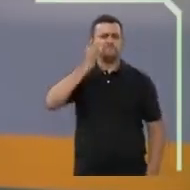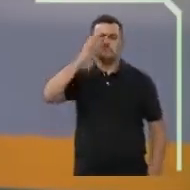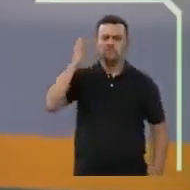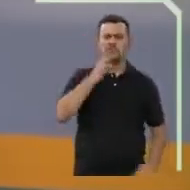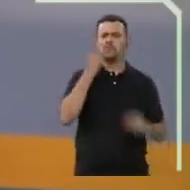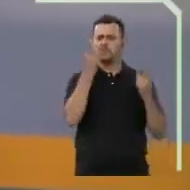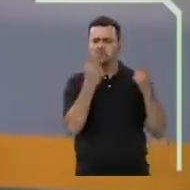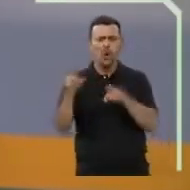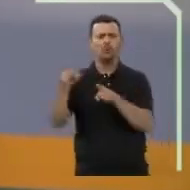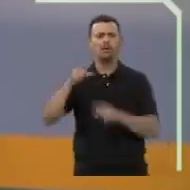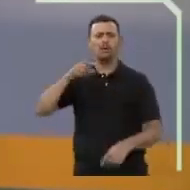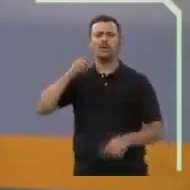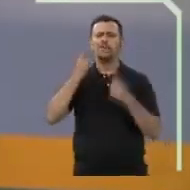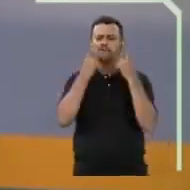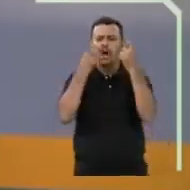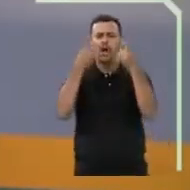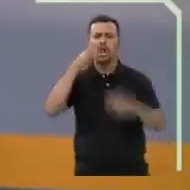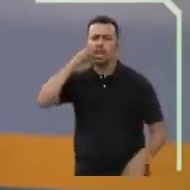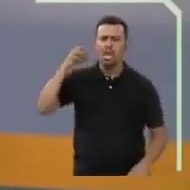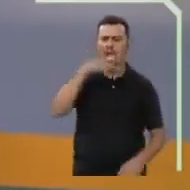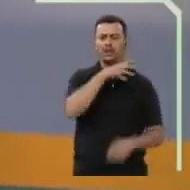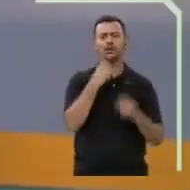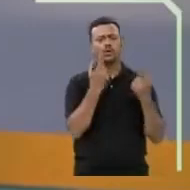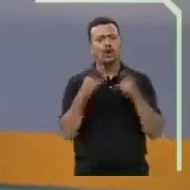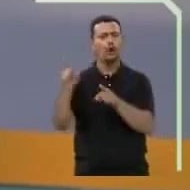a violência, certo, que trabalha contra a